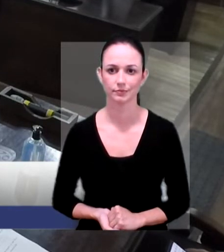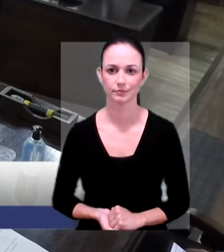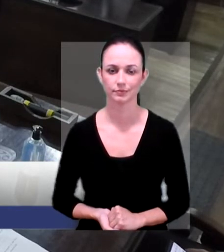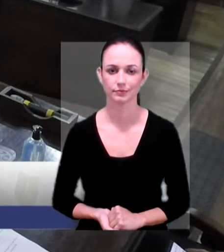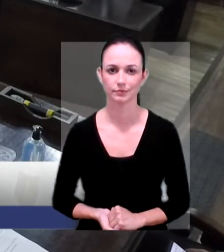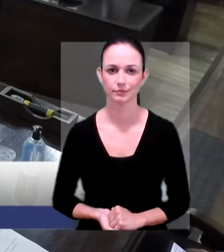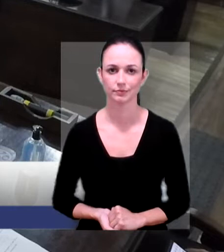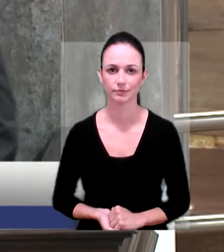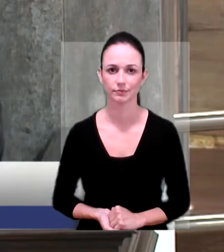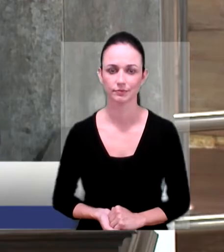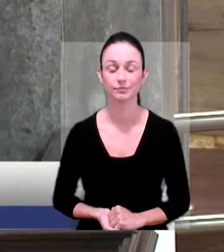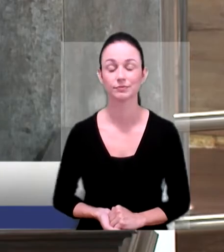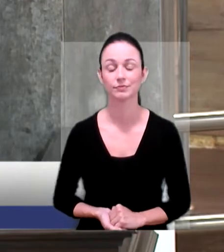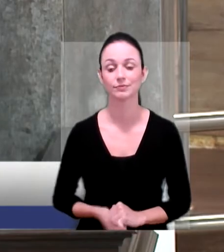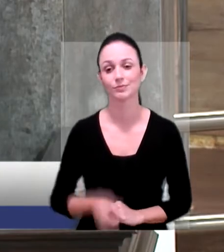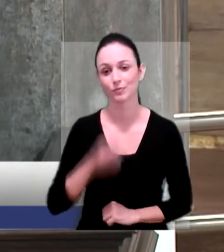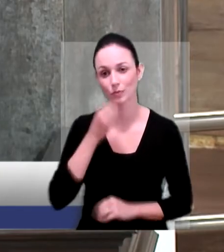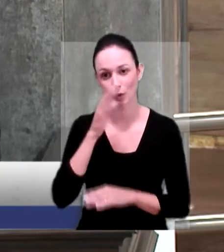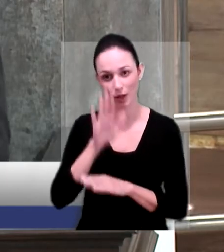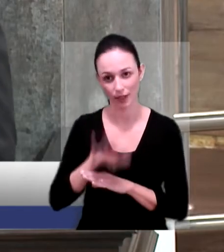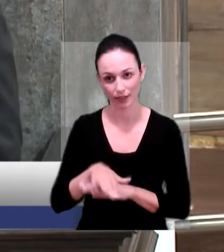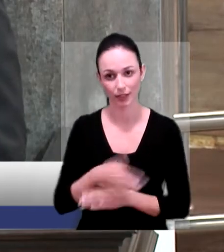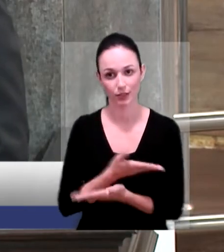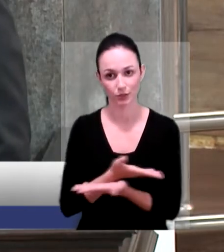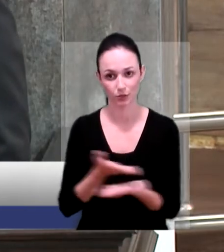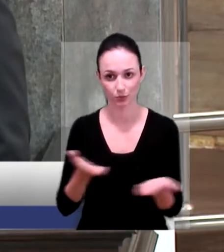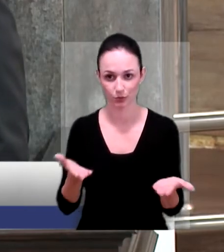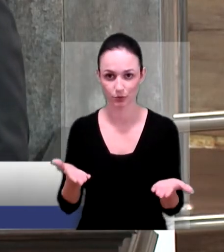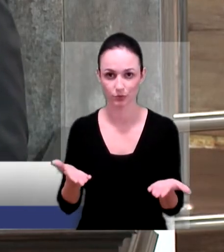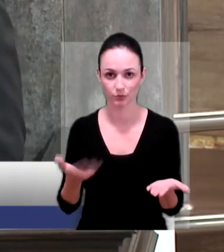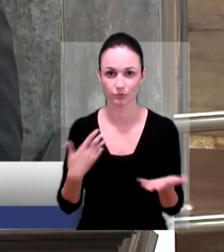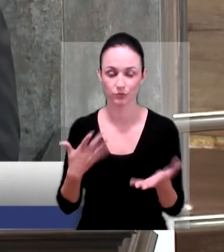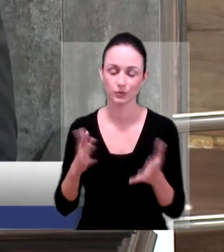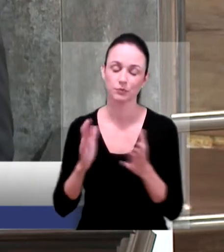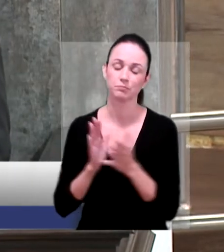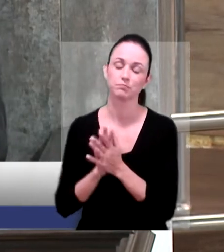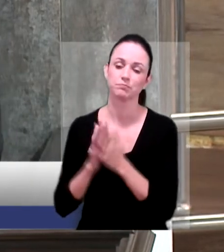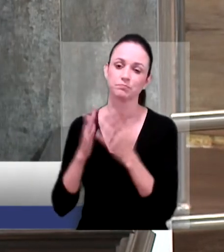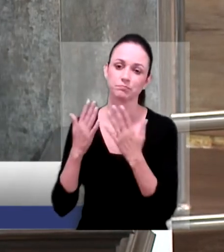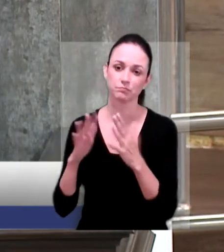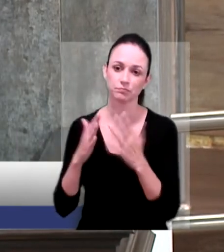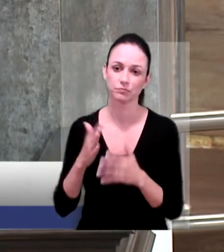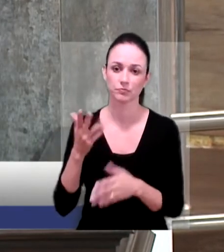Boa tarde a todos. Quero parabenizar o presidente, os secretários,